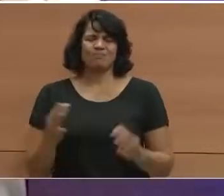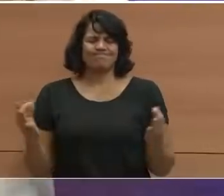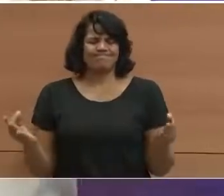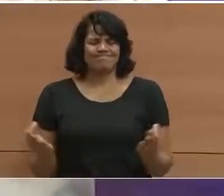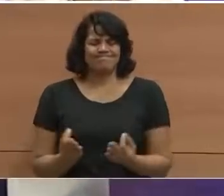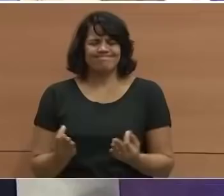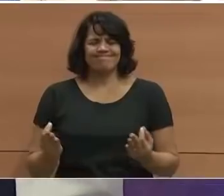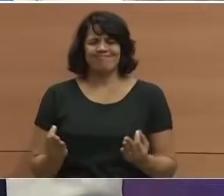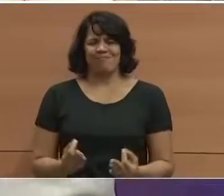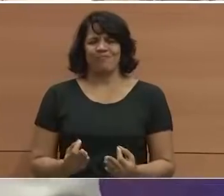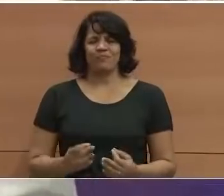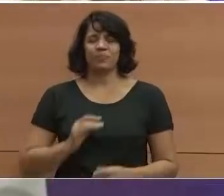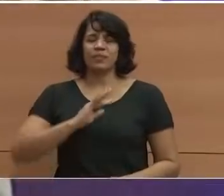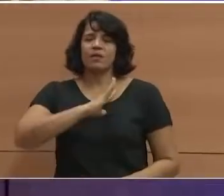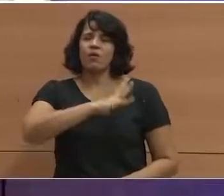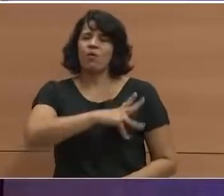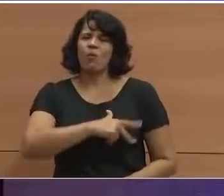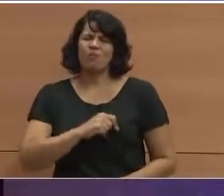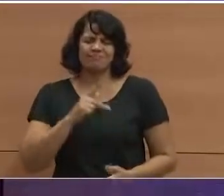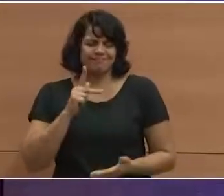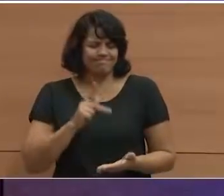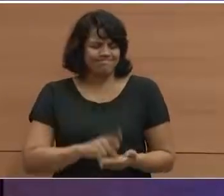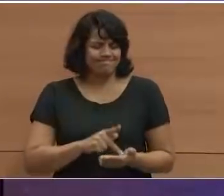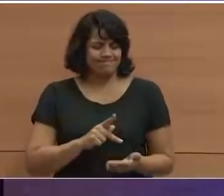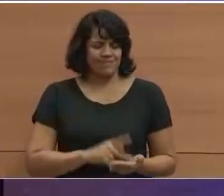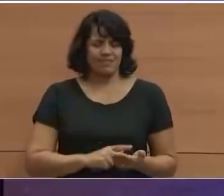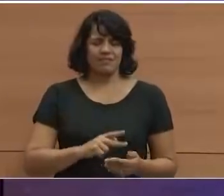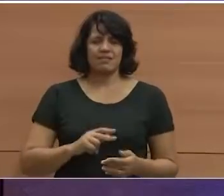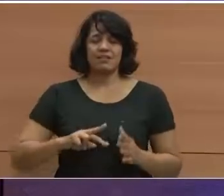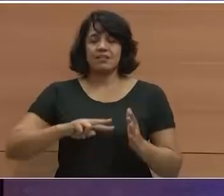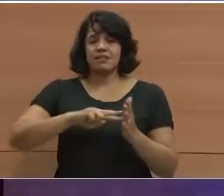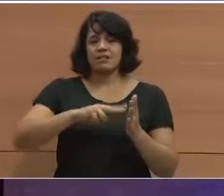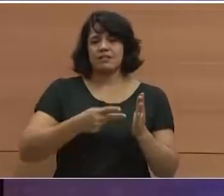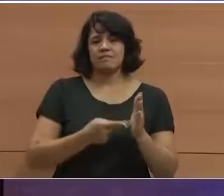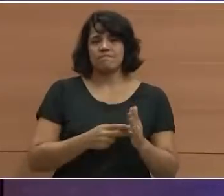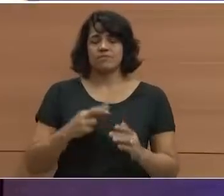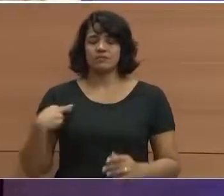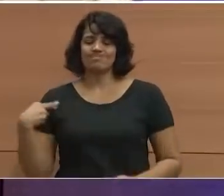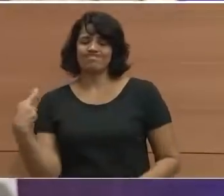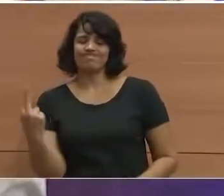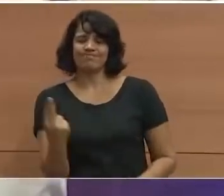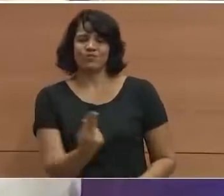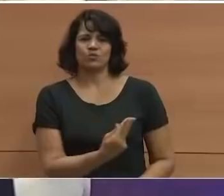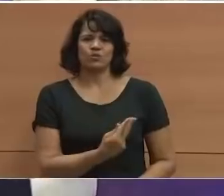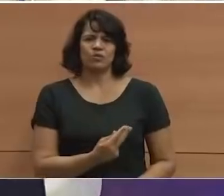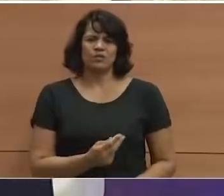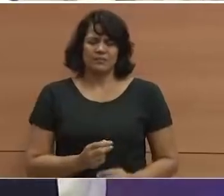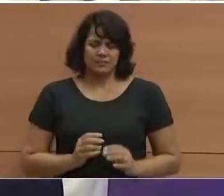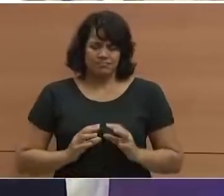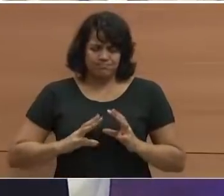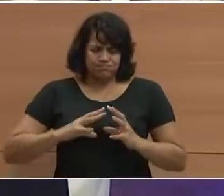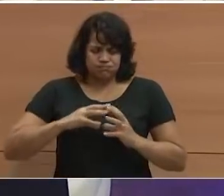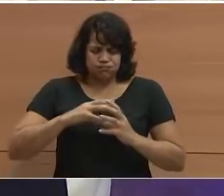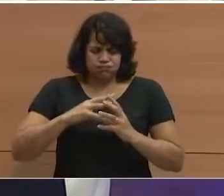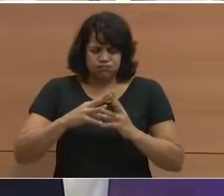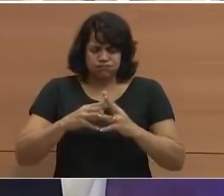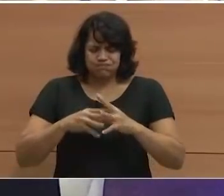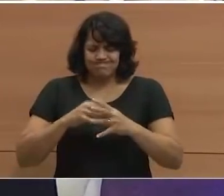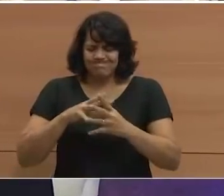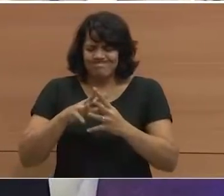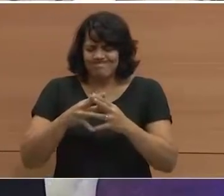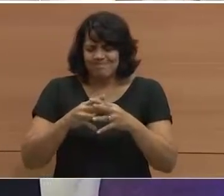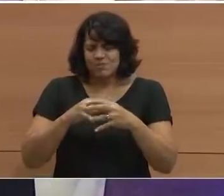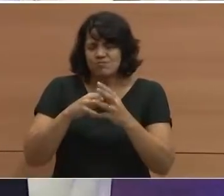na verdade, irmãos, é nós sermos totalmente amalgamados, mesclados com Deus